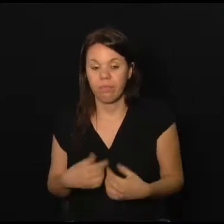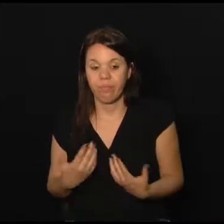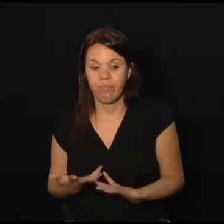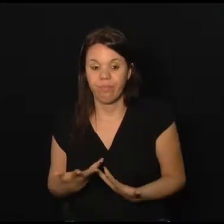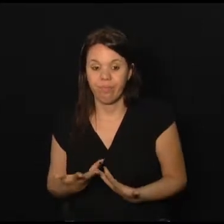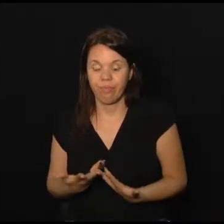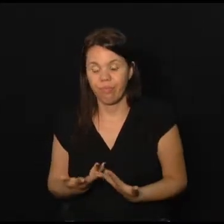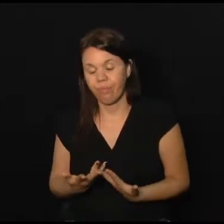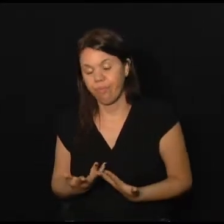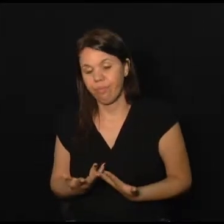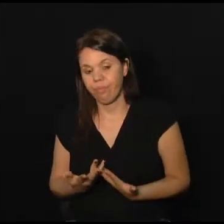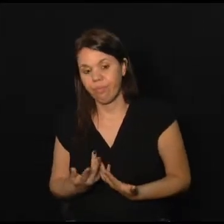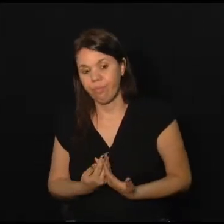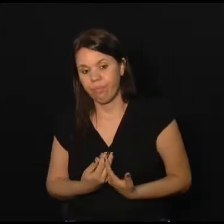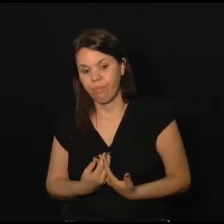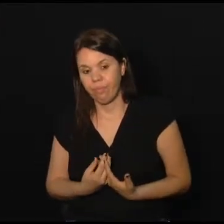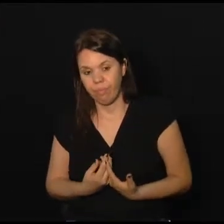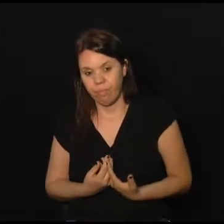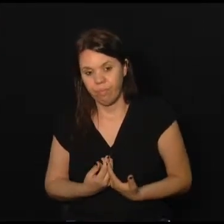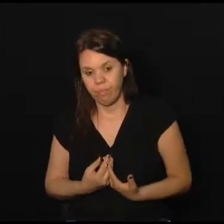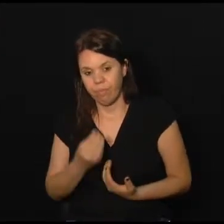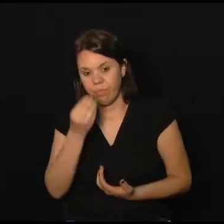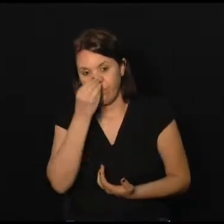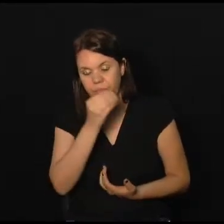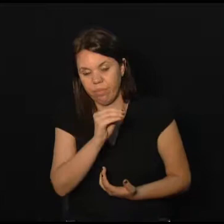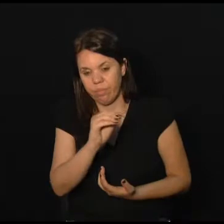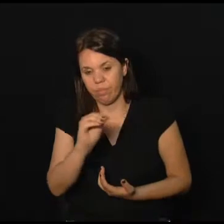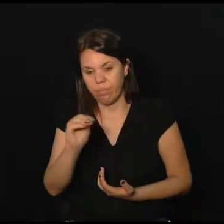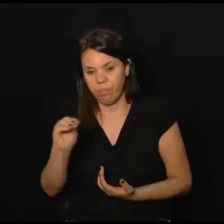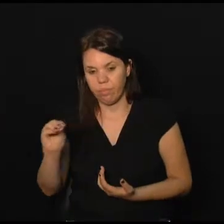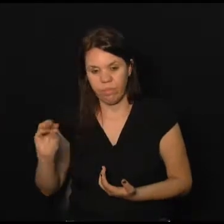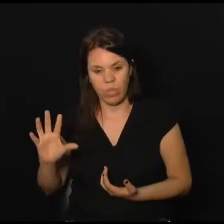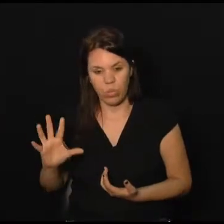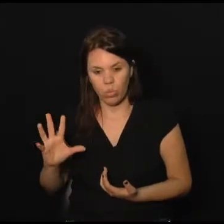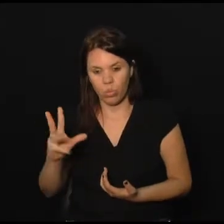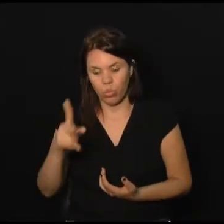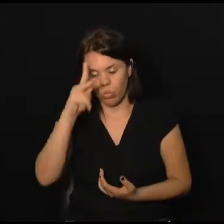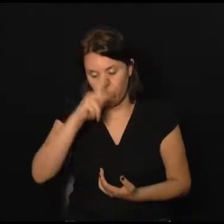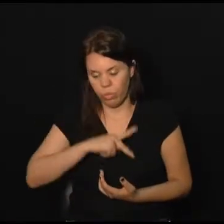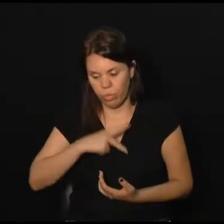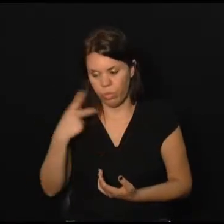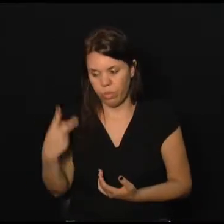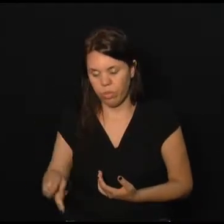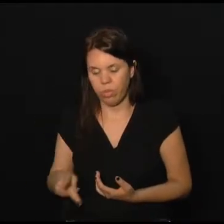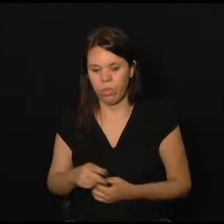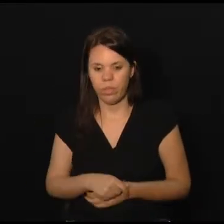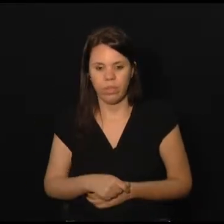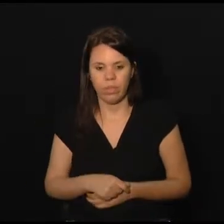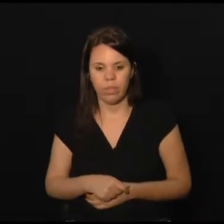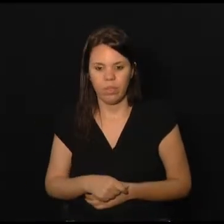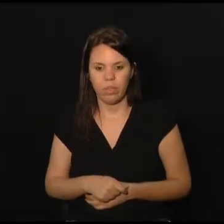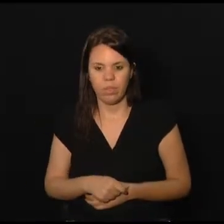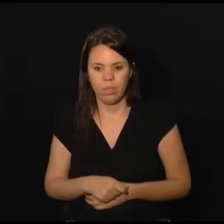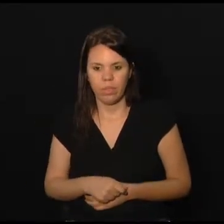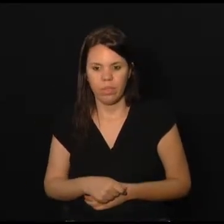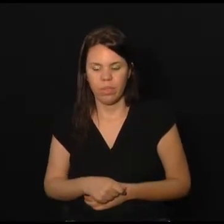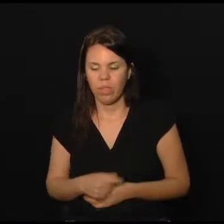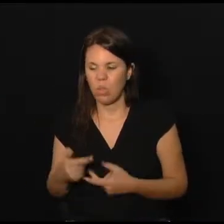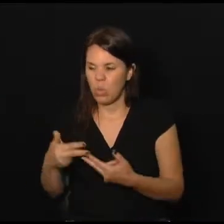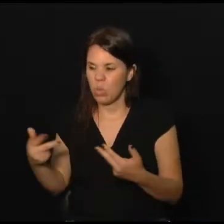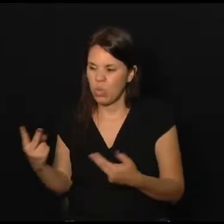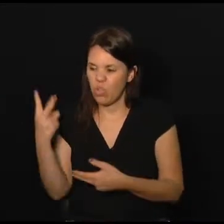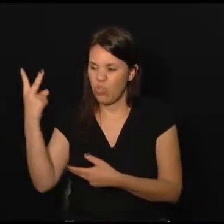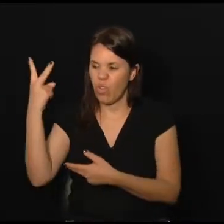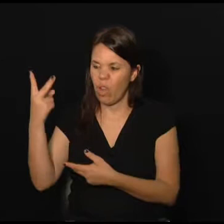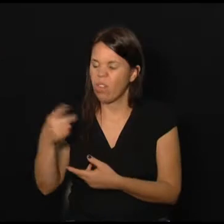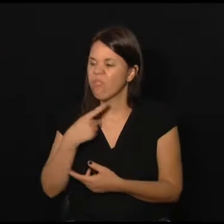Então, ela menospreza tudo que é dela. Começa a dar as coisas de valor, ela